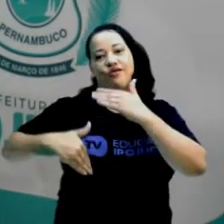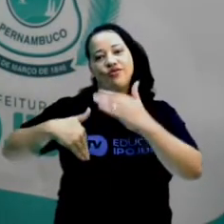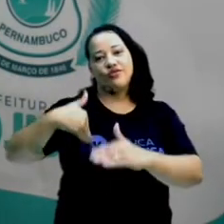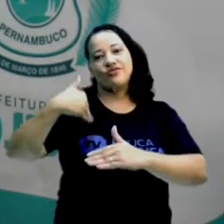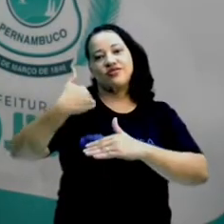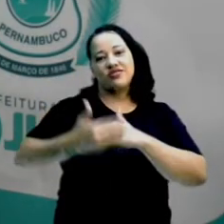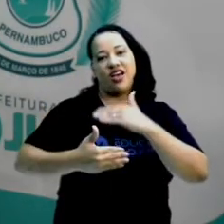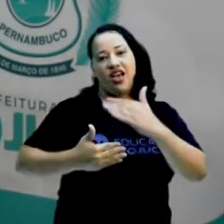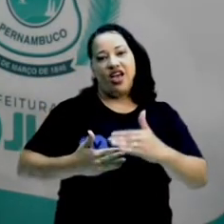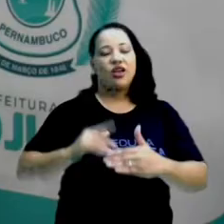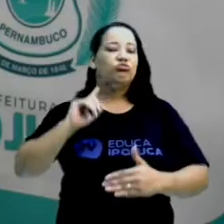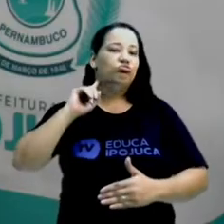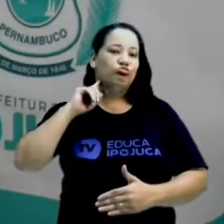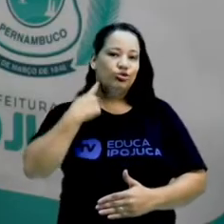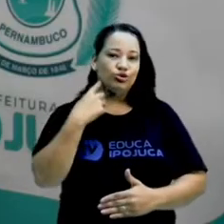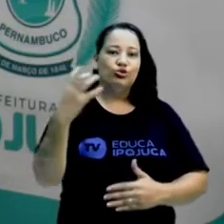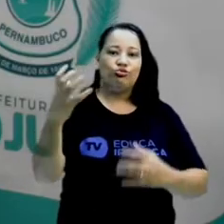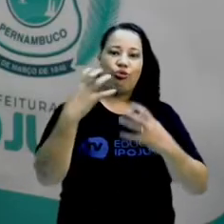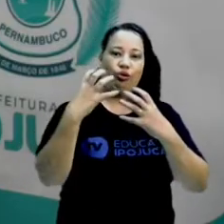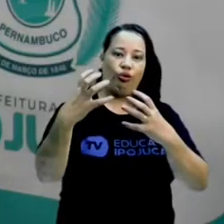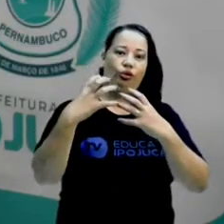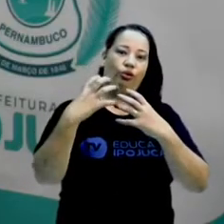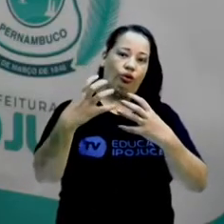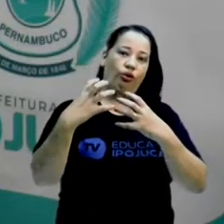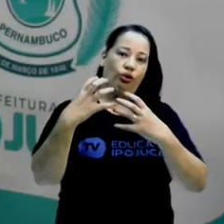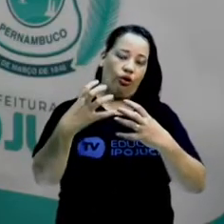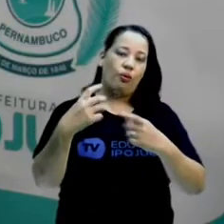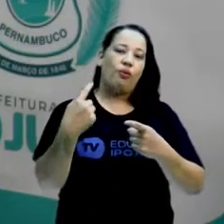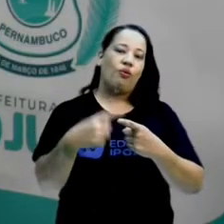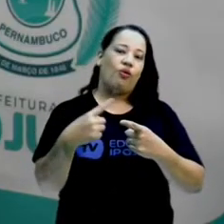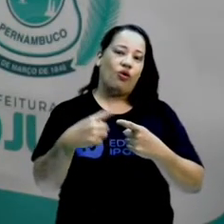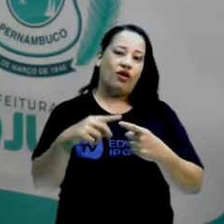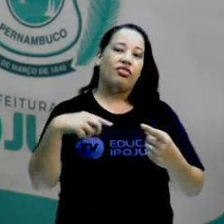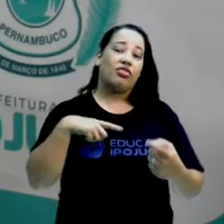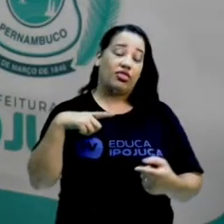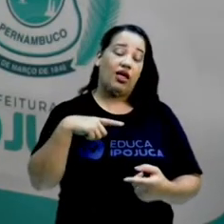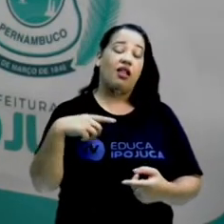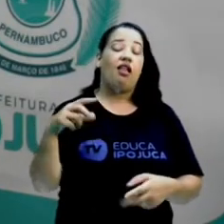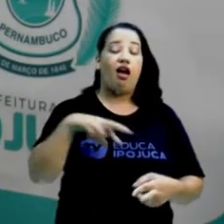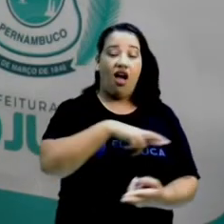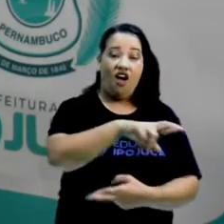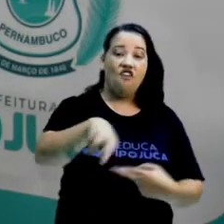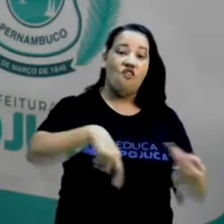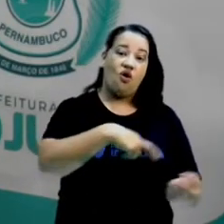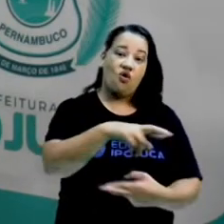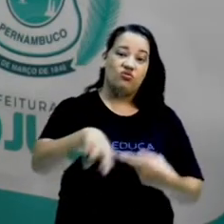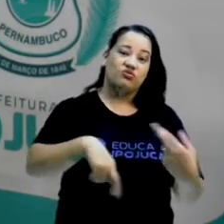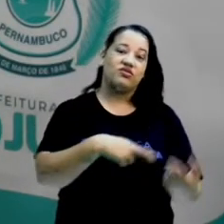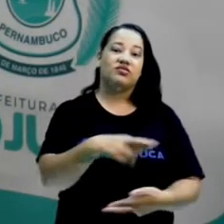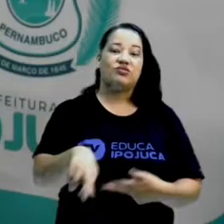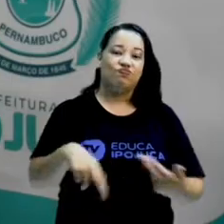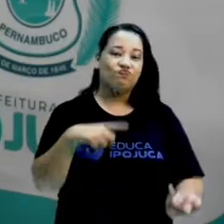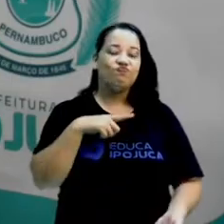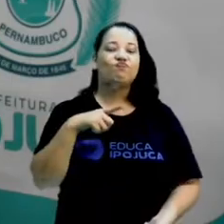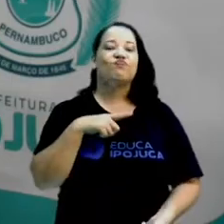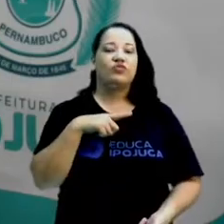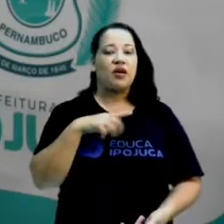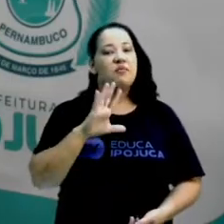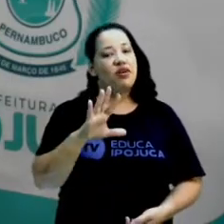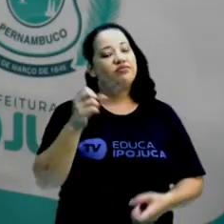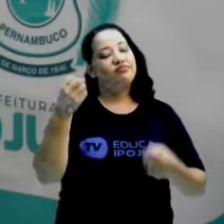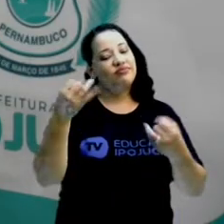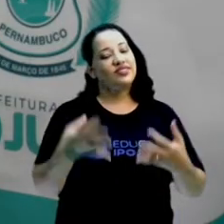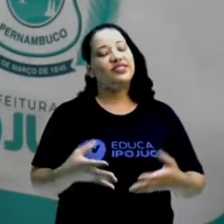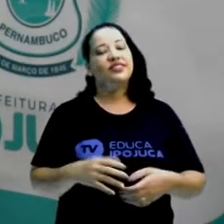de poluição ambiental no mundo, com a Revolução Industrial. Mas já que é para a gente falar sobre isso, então vamos